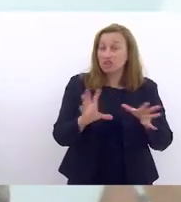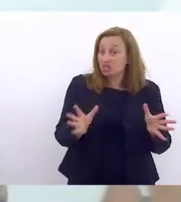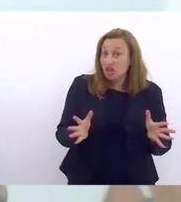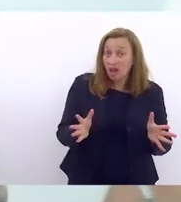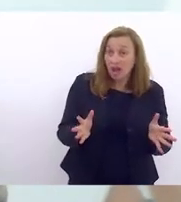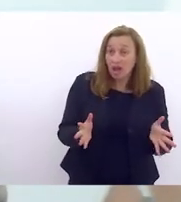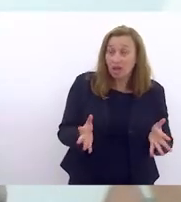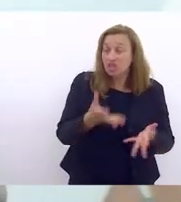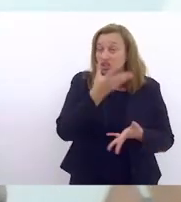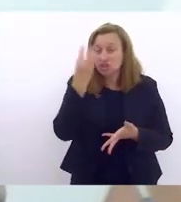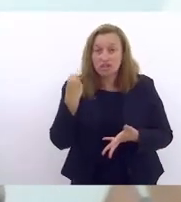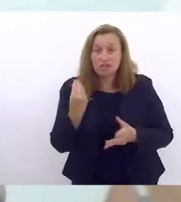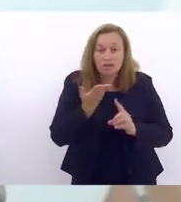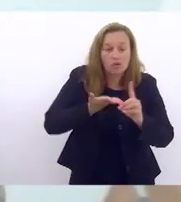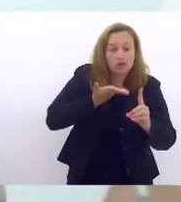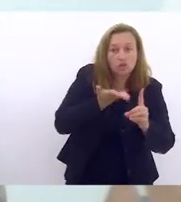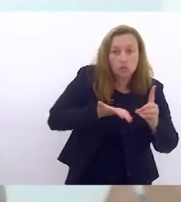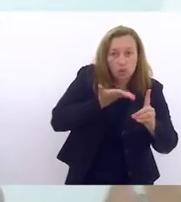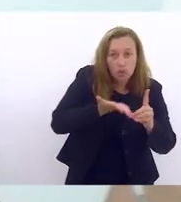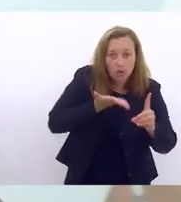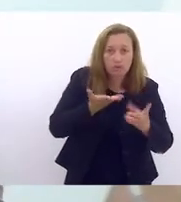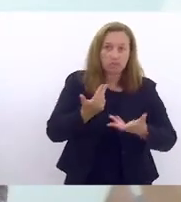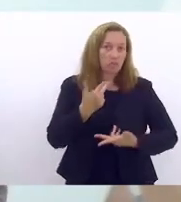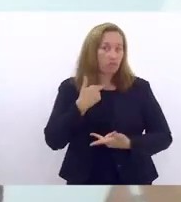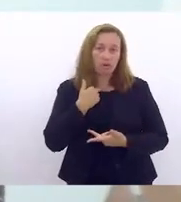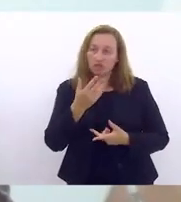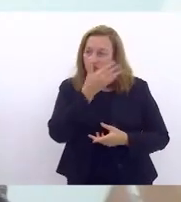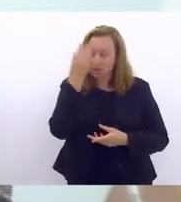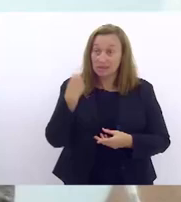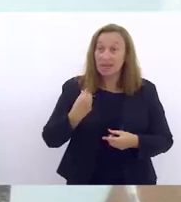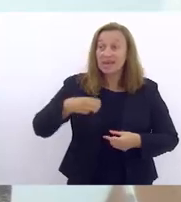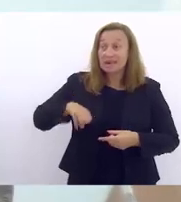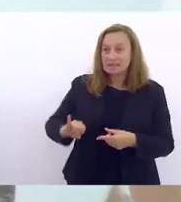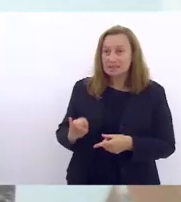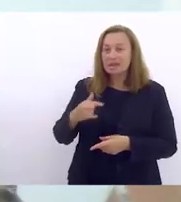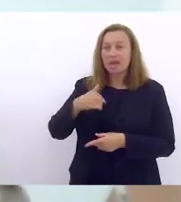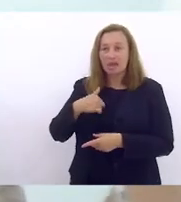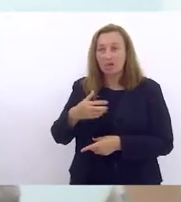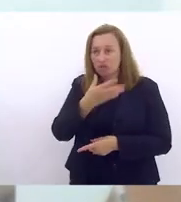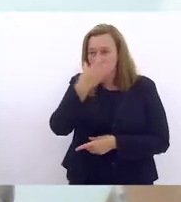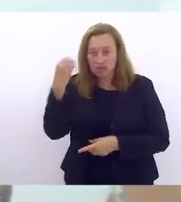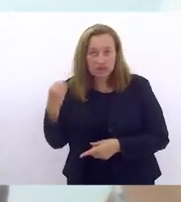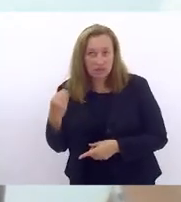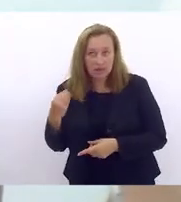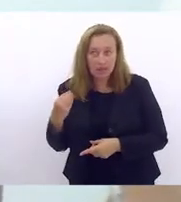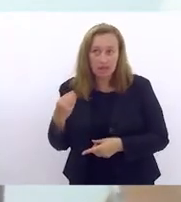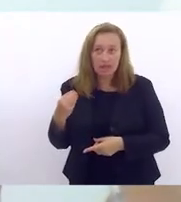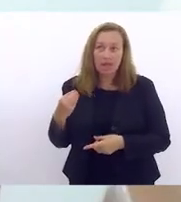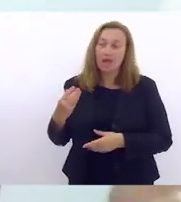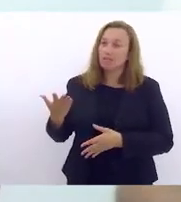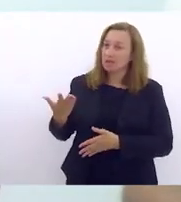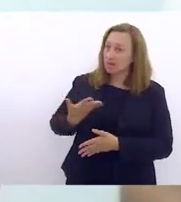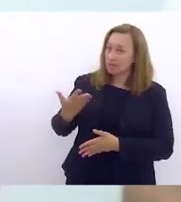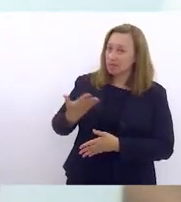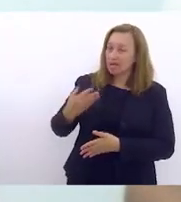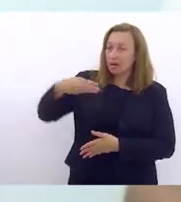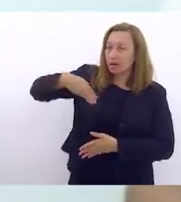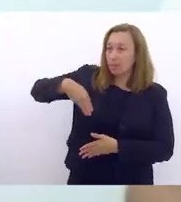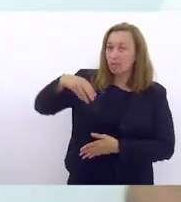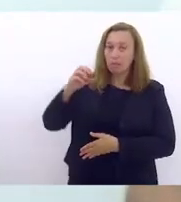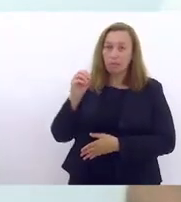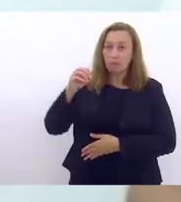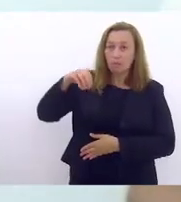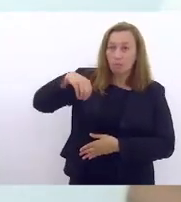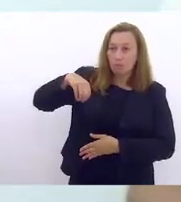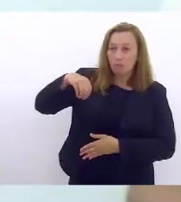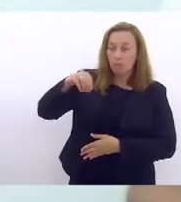podíamos esquecer as dolas. Até porque se eu esquecesse as dolas, eu ia receber uma emenda supressiva da minha companheira Morgana. E a situação